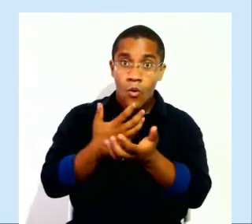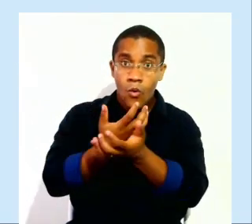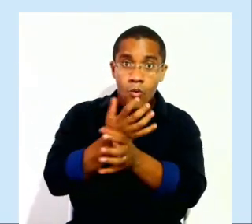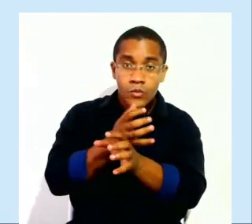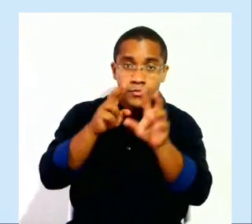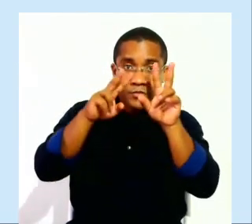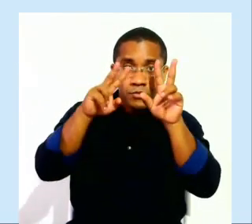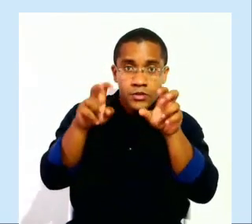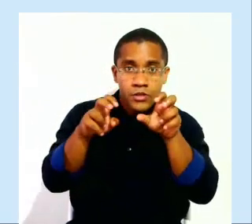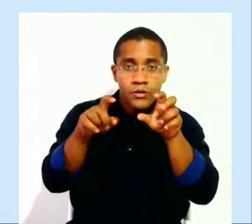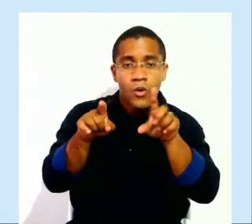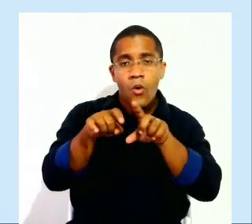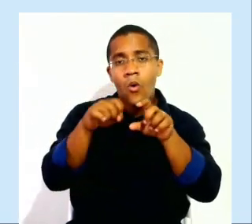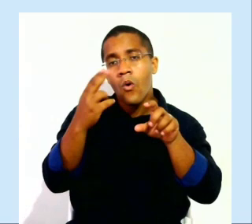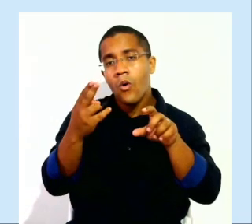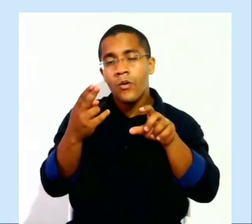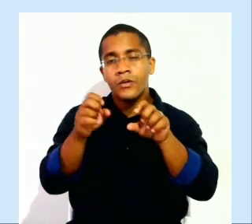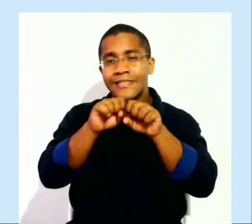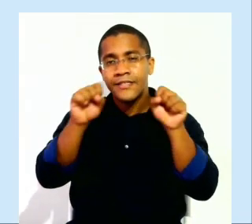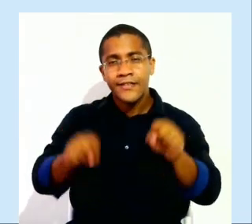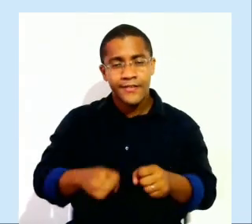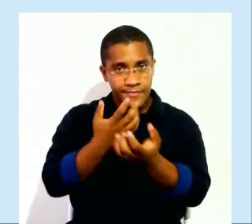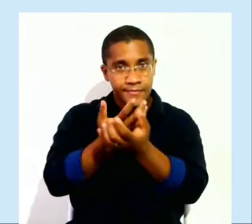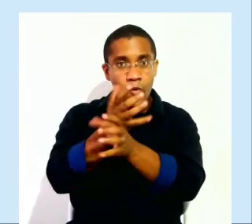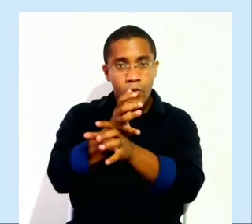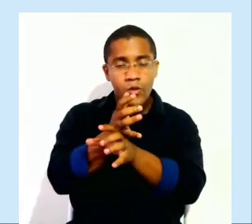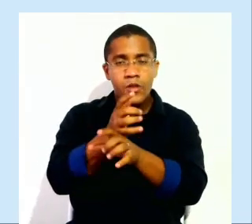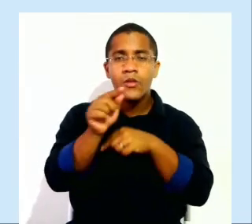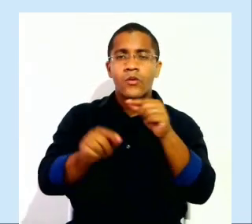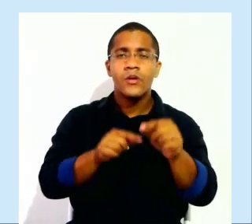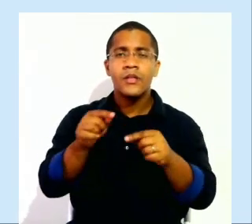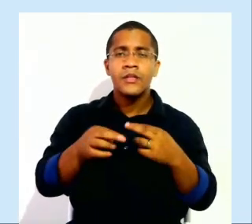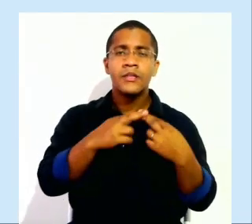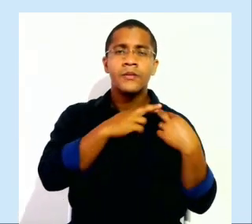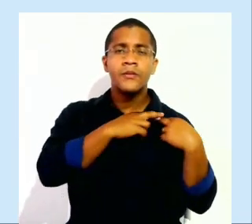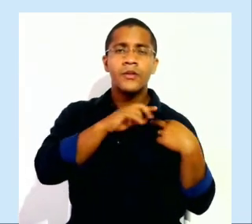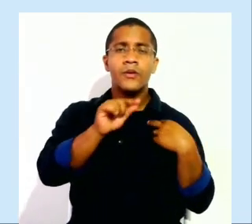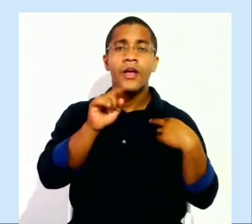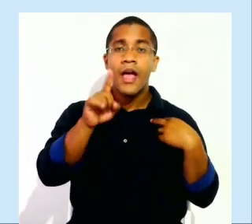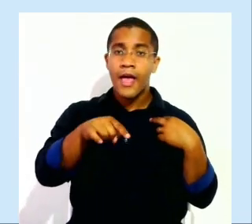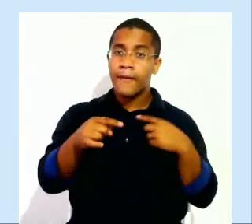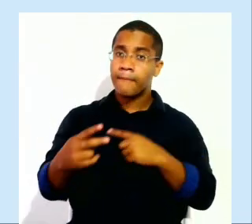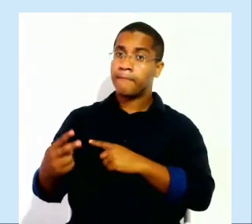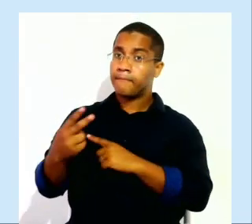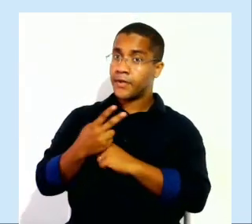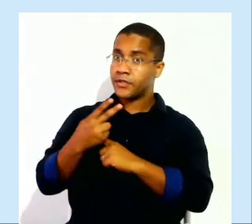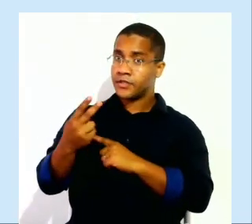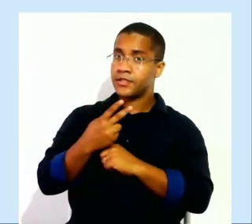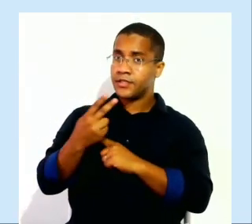quando se fala dos ossos ou do sistema esquelético, sua principal função é de